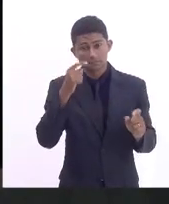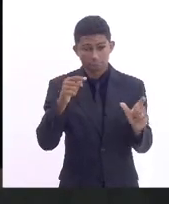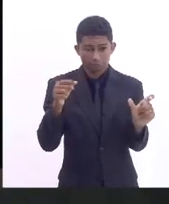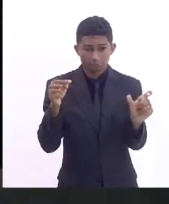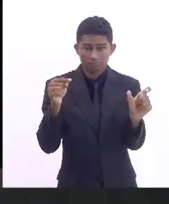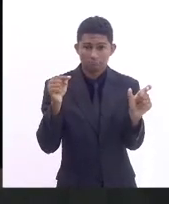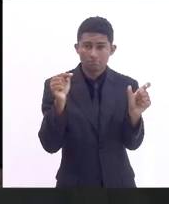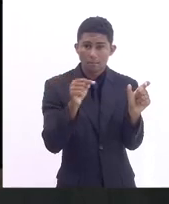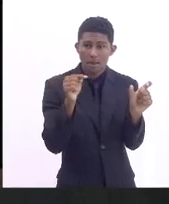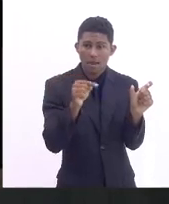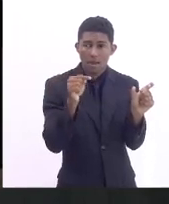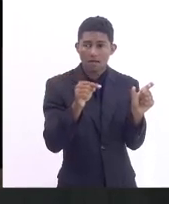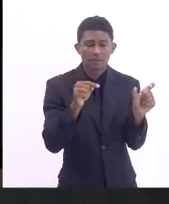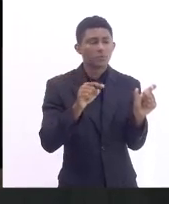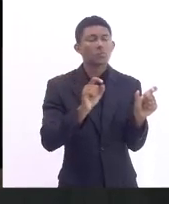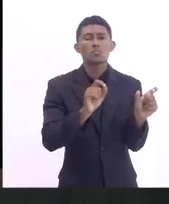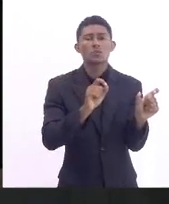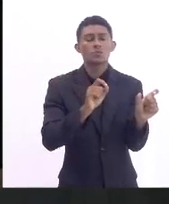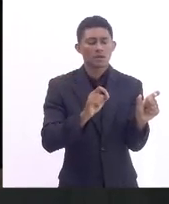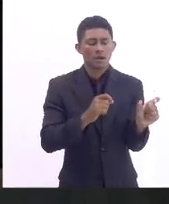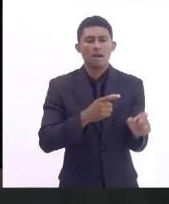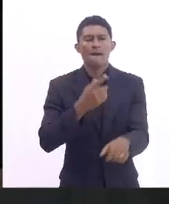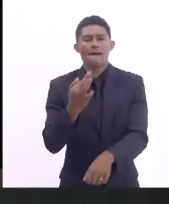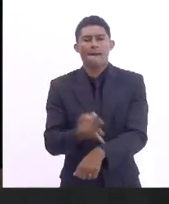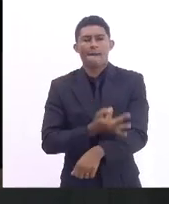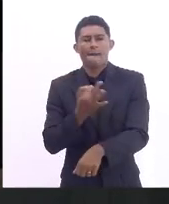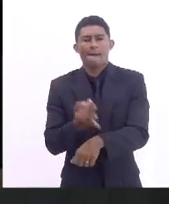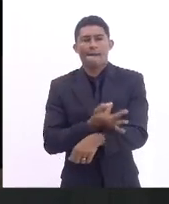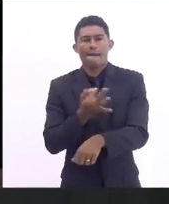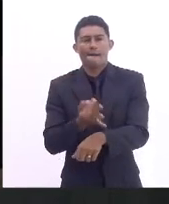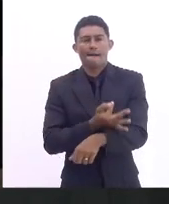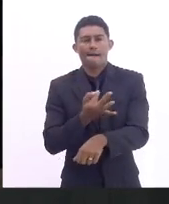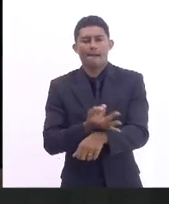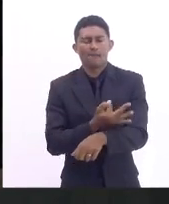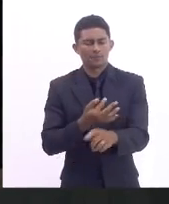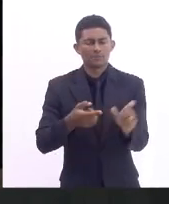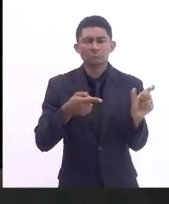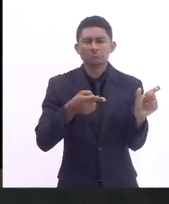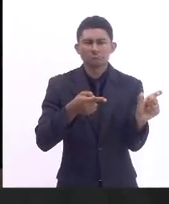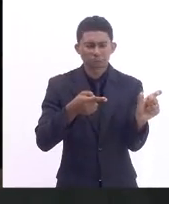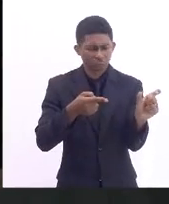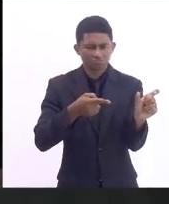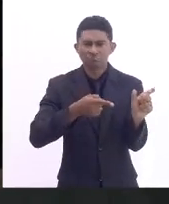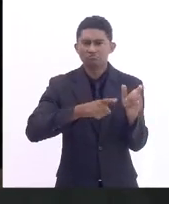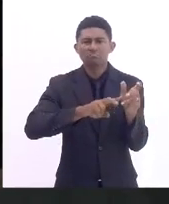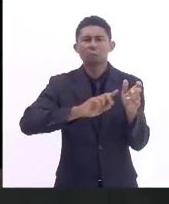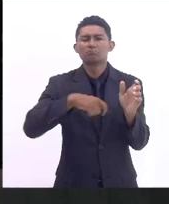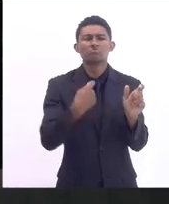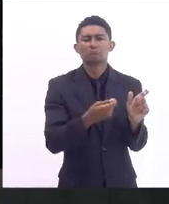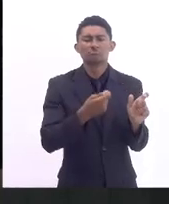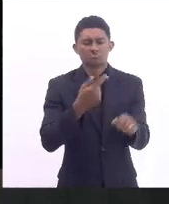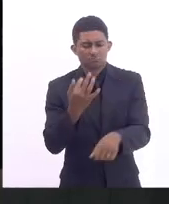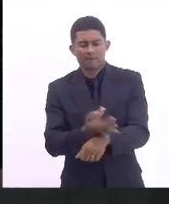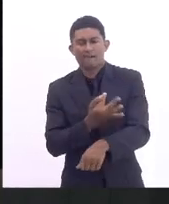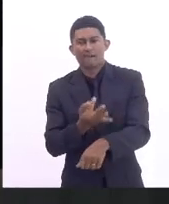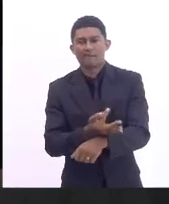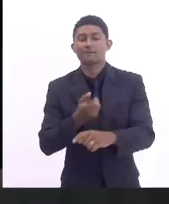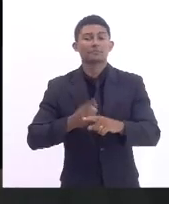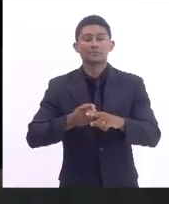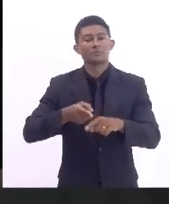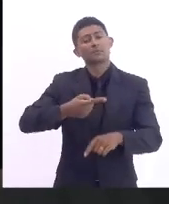palavra resistência porque resistência a gente nós estamos na resistência nós